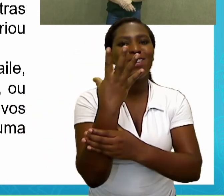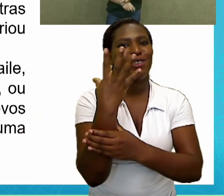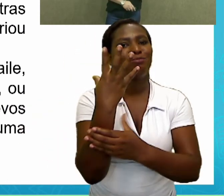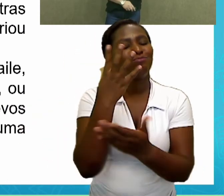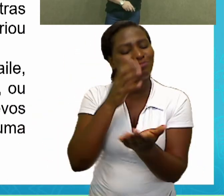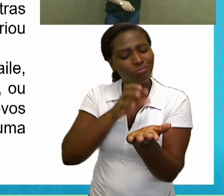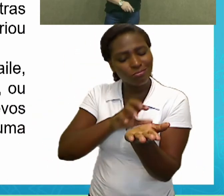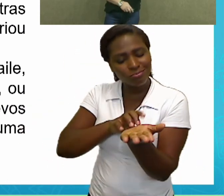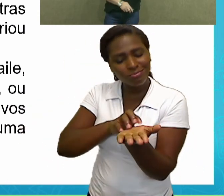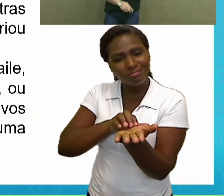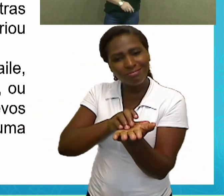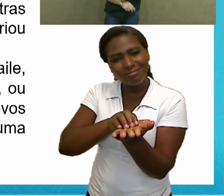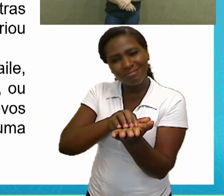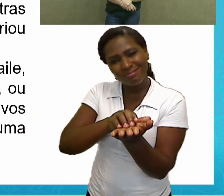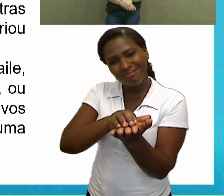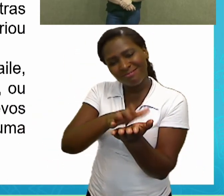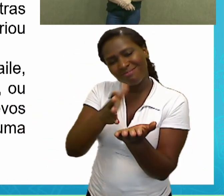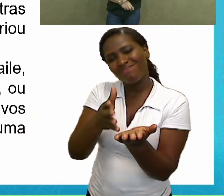juventude,